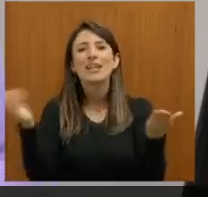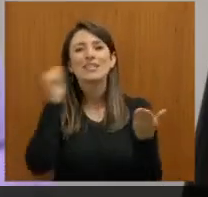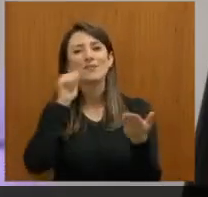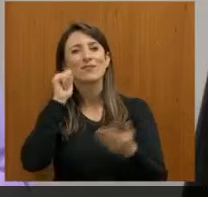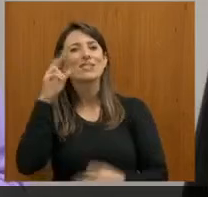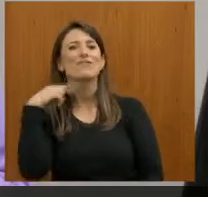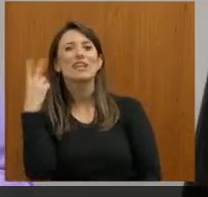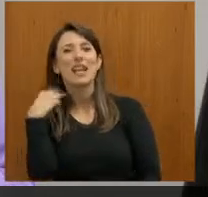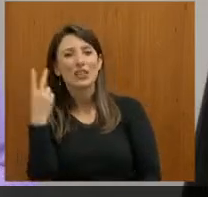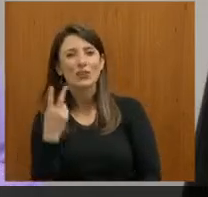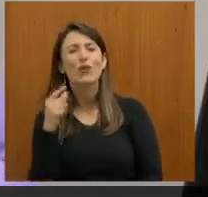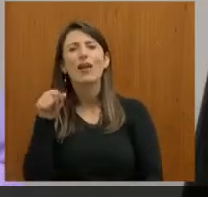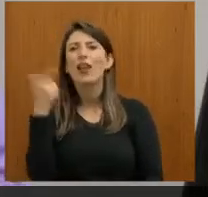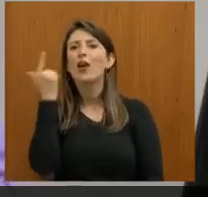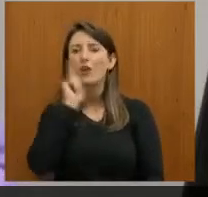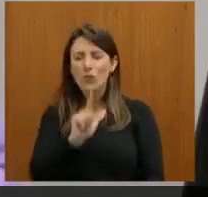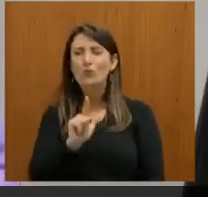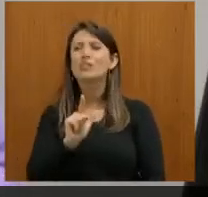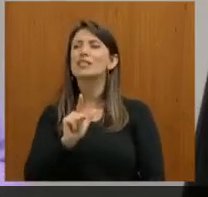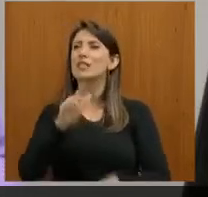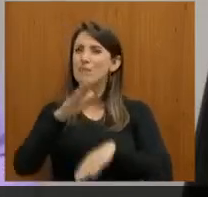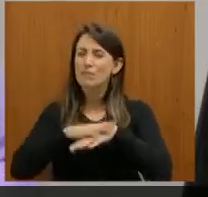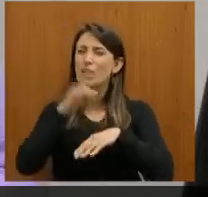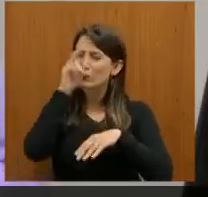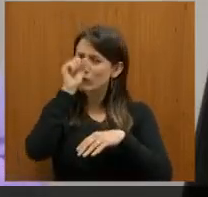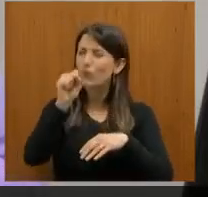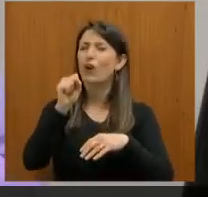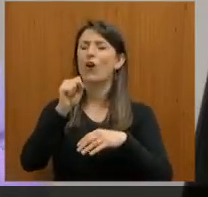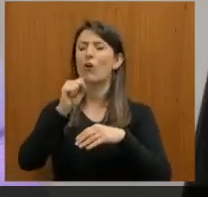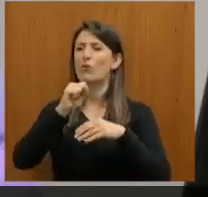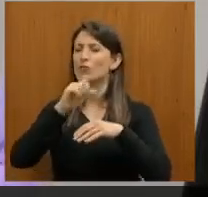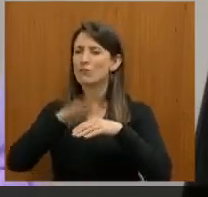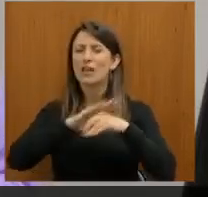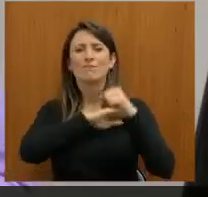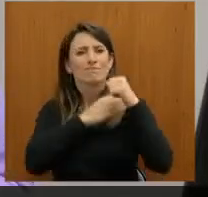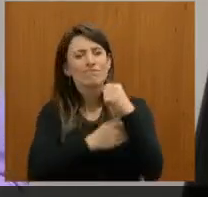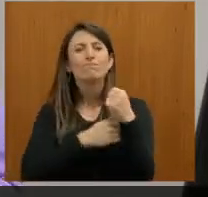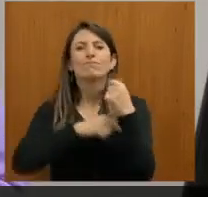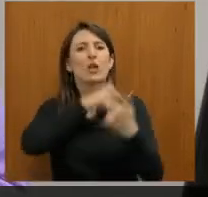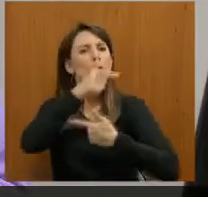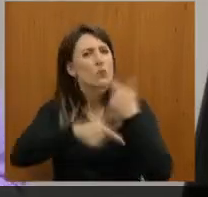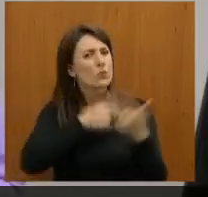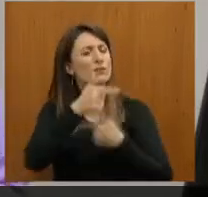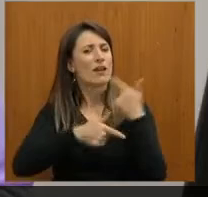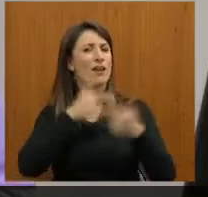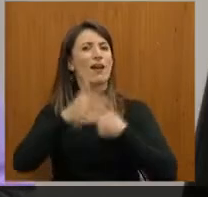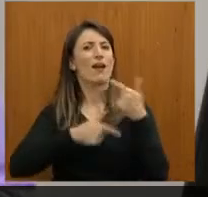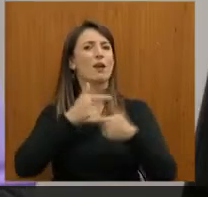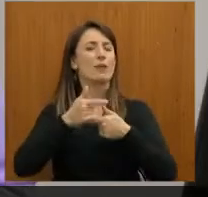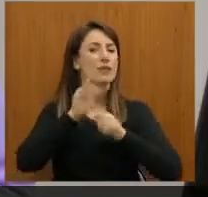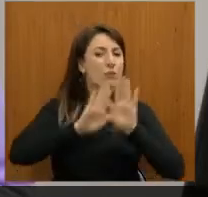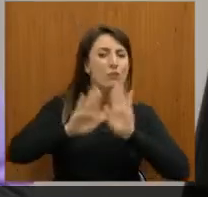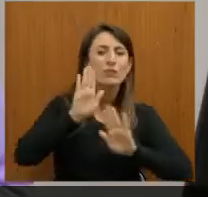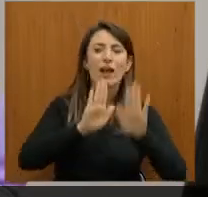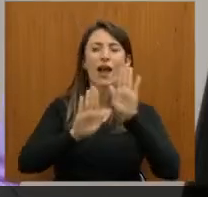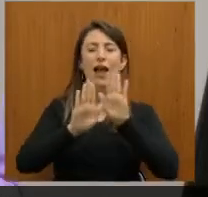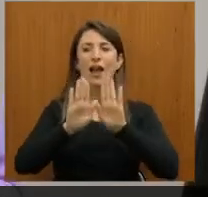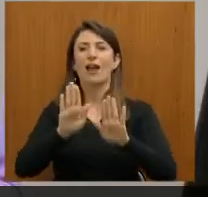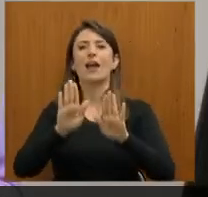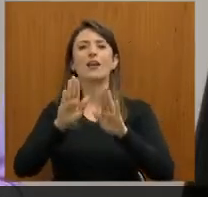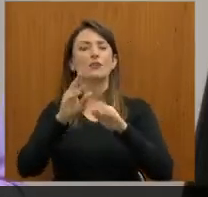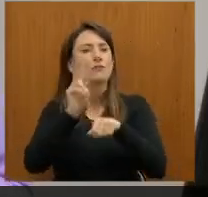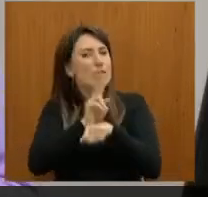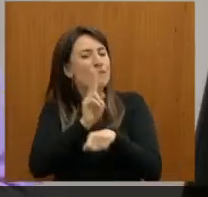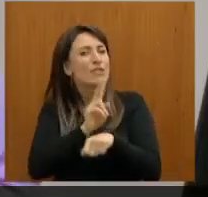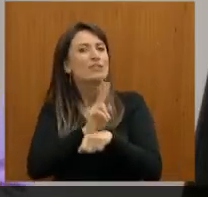em condições de nos fortalecer nesta luta né de cuidado de proteção de prevenção e de